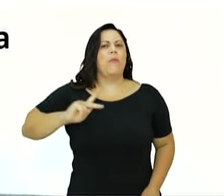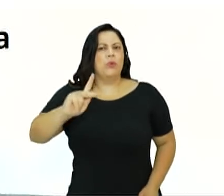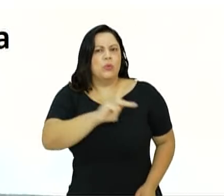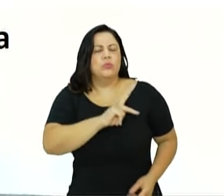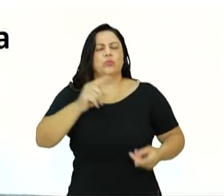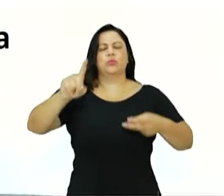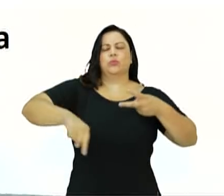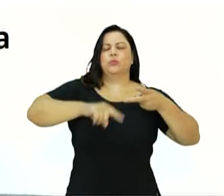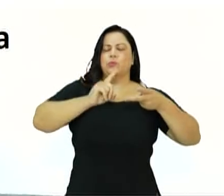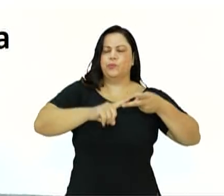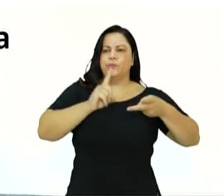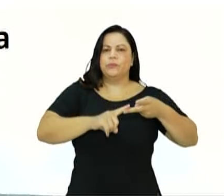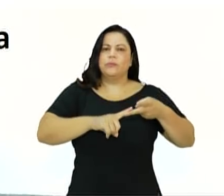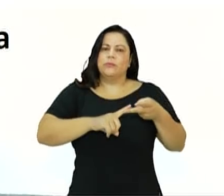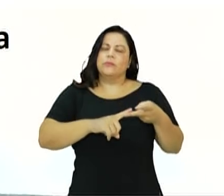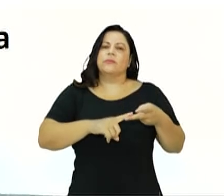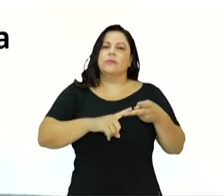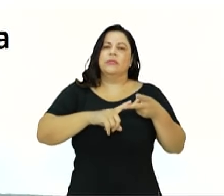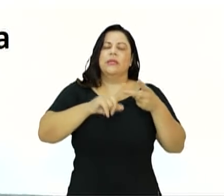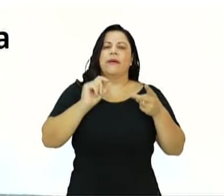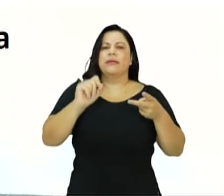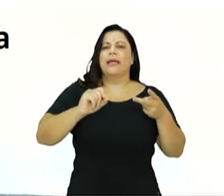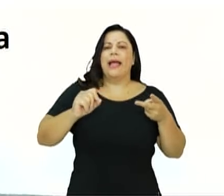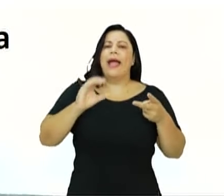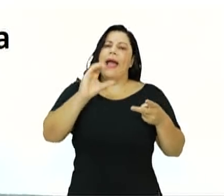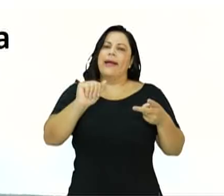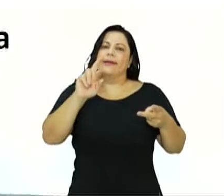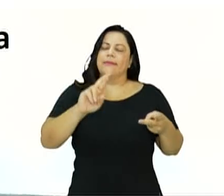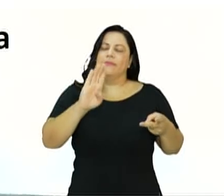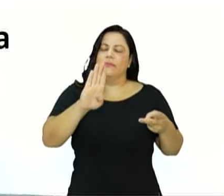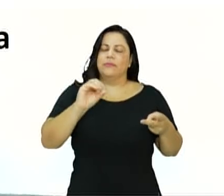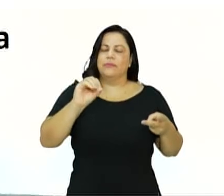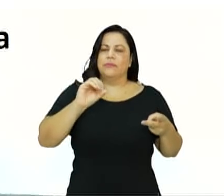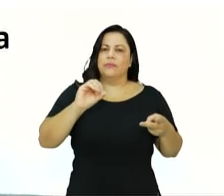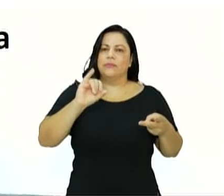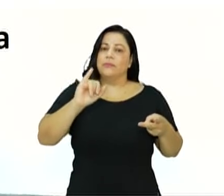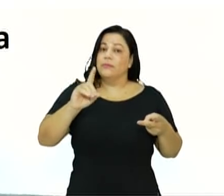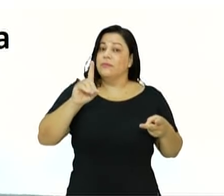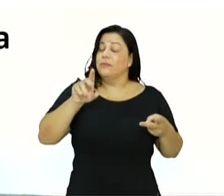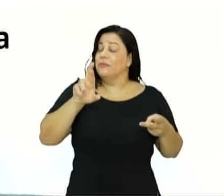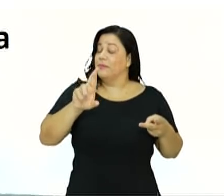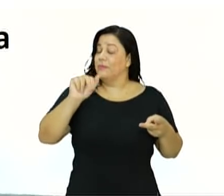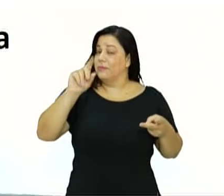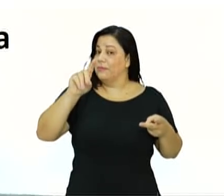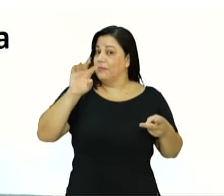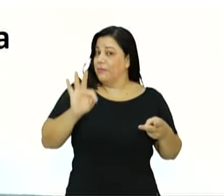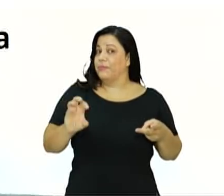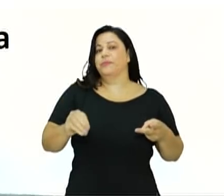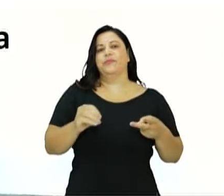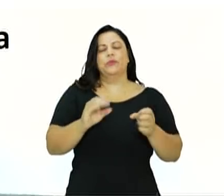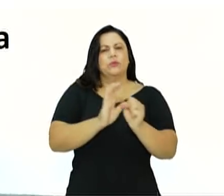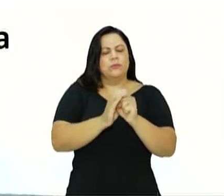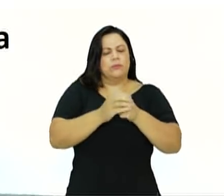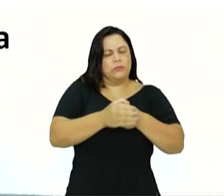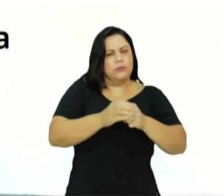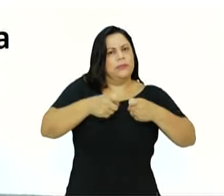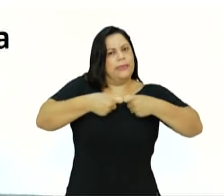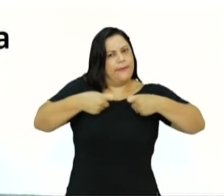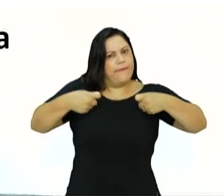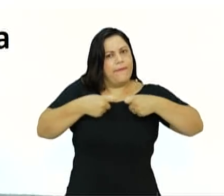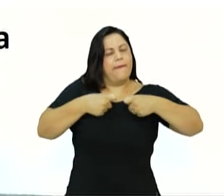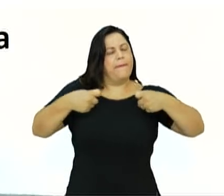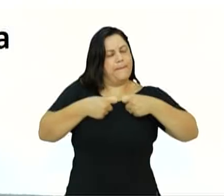são carboidratos, são substâncias, né, de carboidratos, que vão dar essa consistência firme e flexível. Então a característica aqui em destaque é a